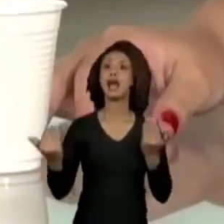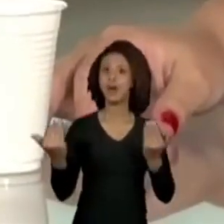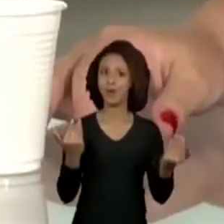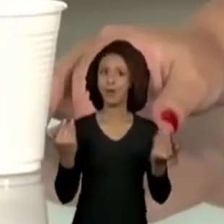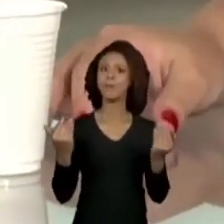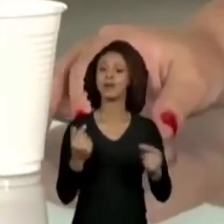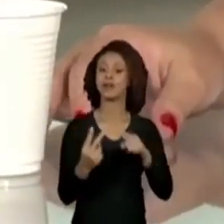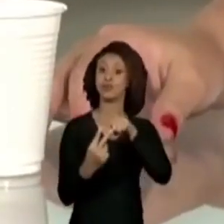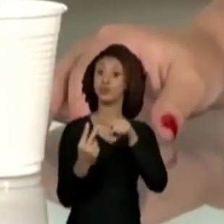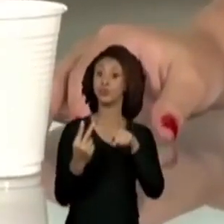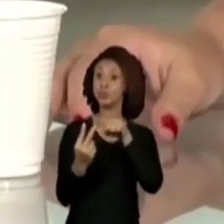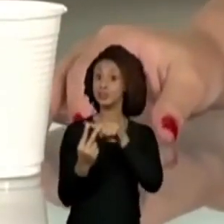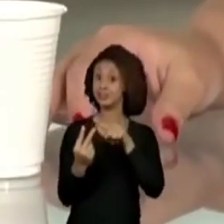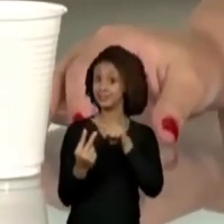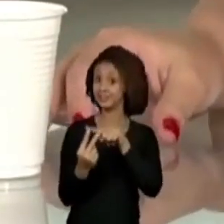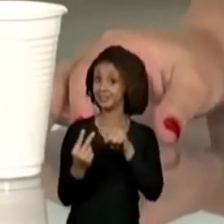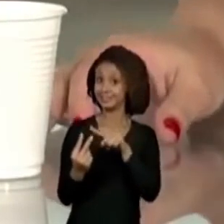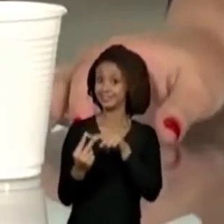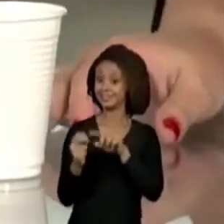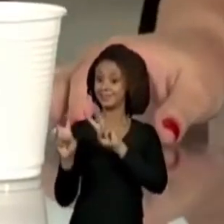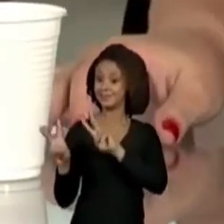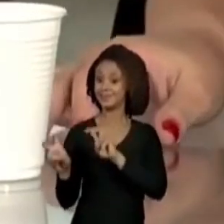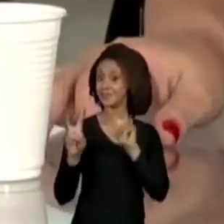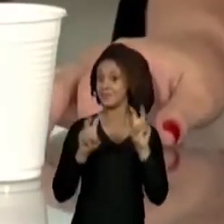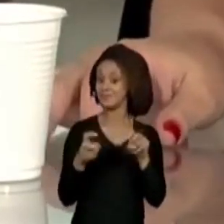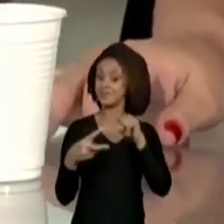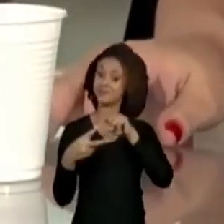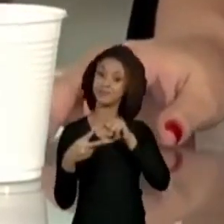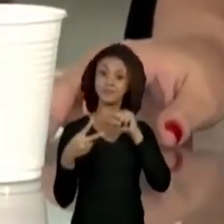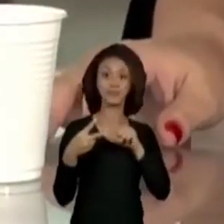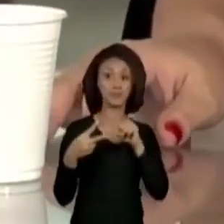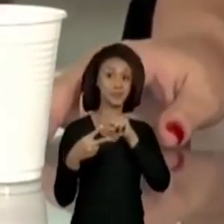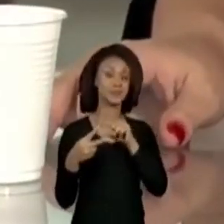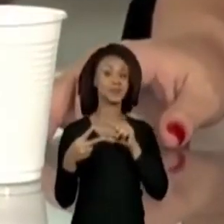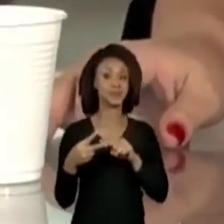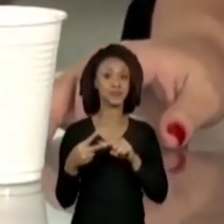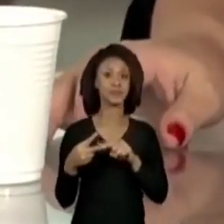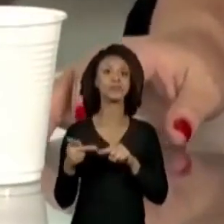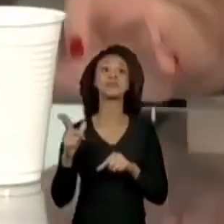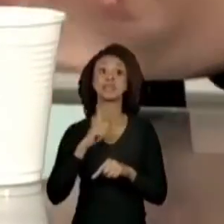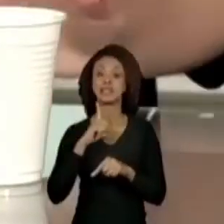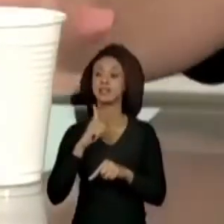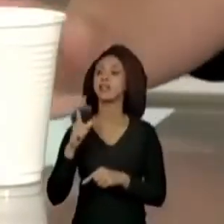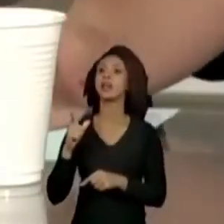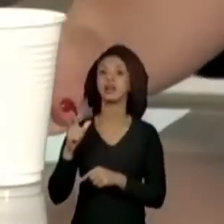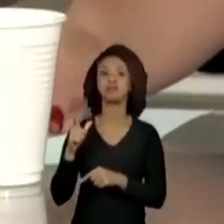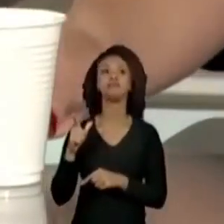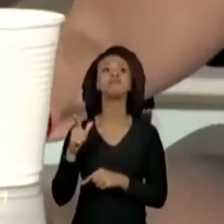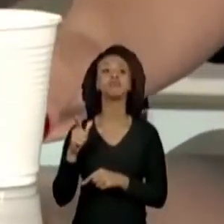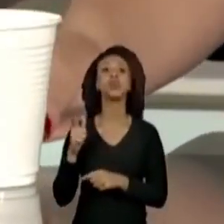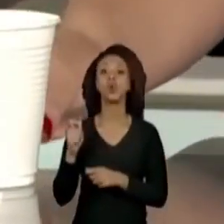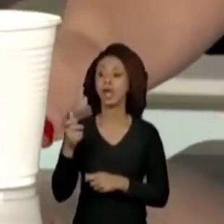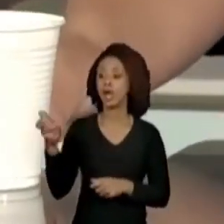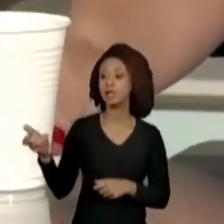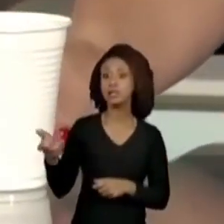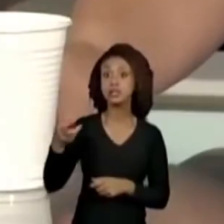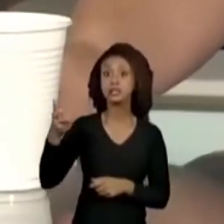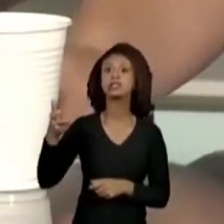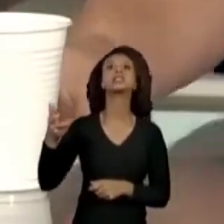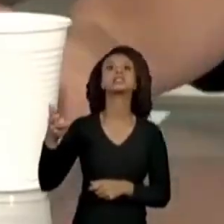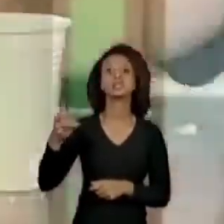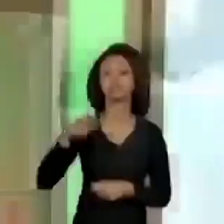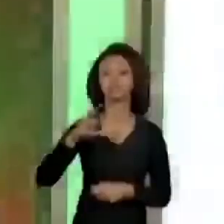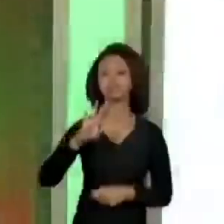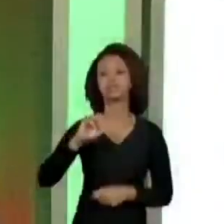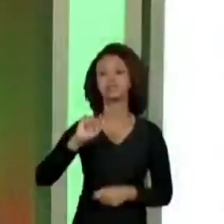aqui, não? Também. Duas. Só de olhar ali a gente já tem... A taça é a mais pesada, né? Por causa do vidro. A